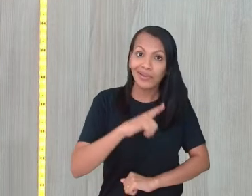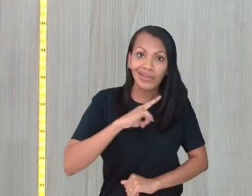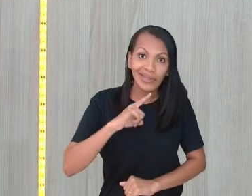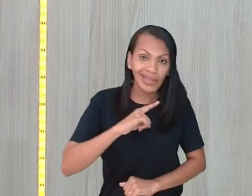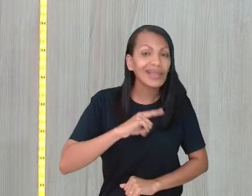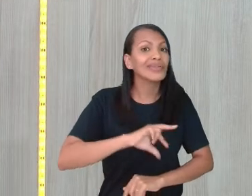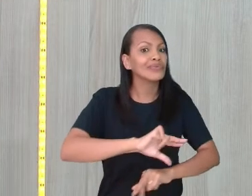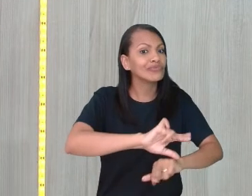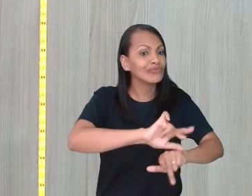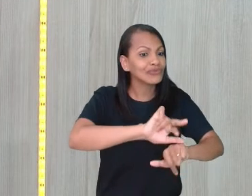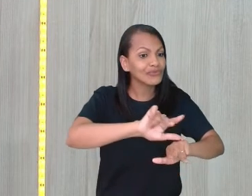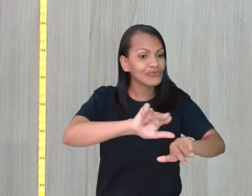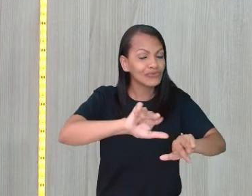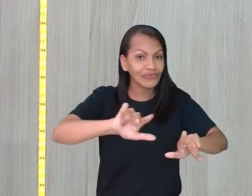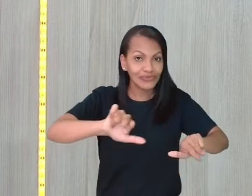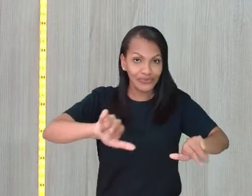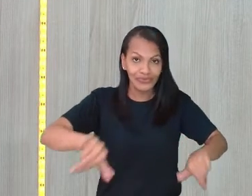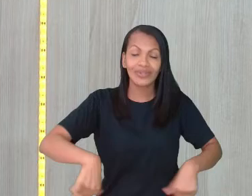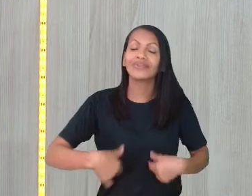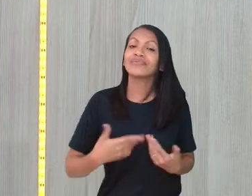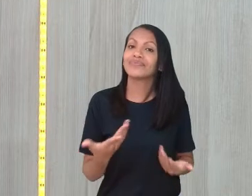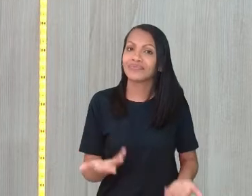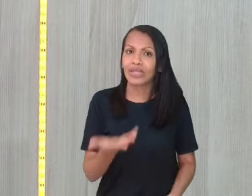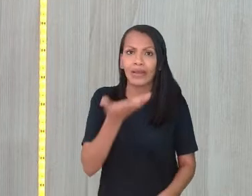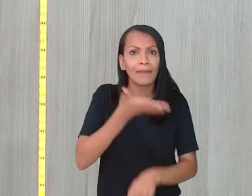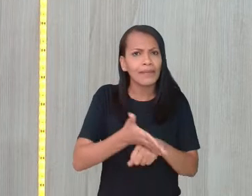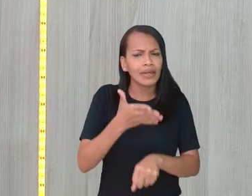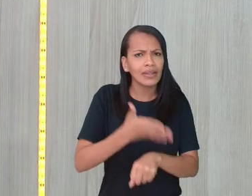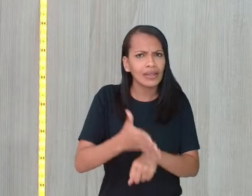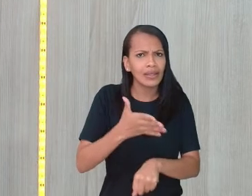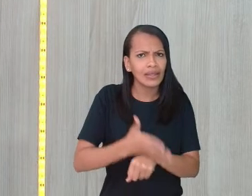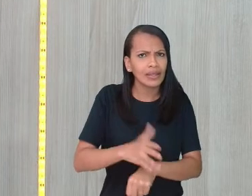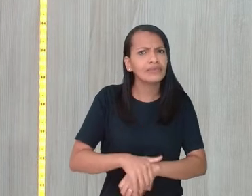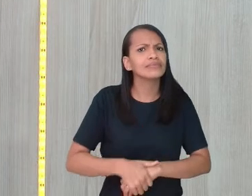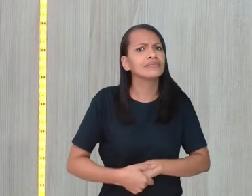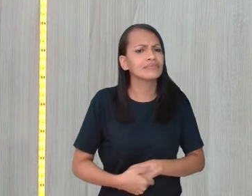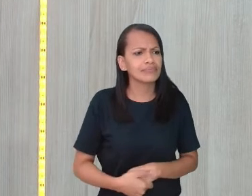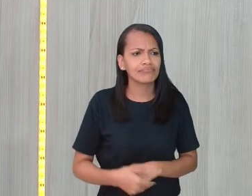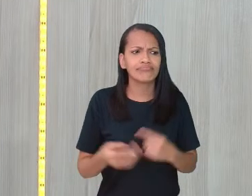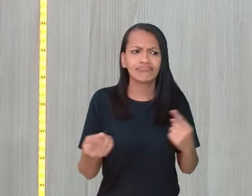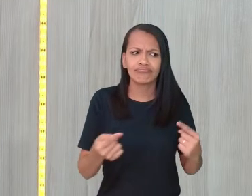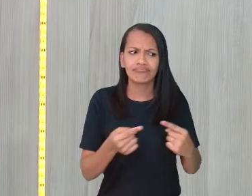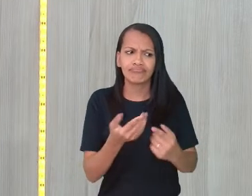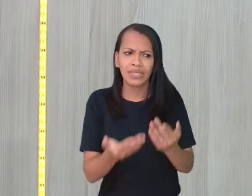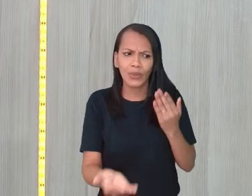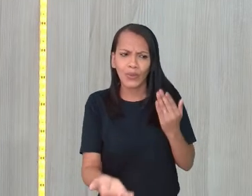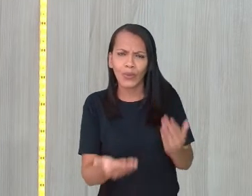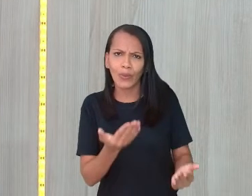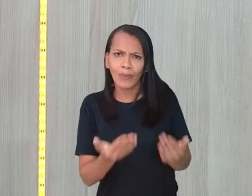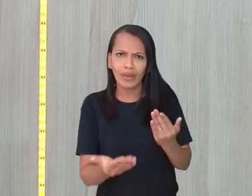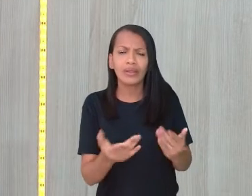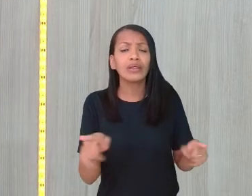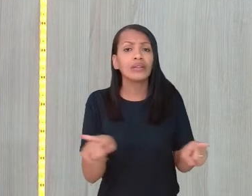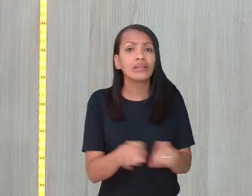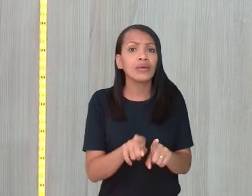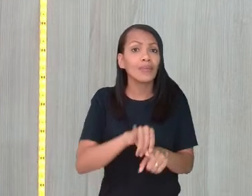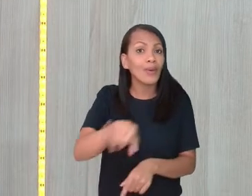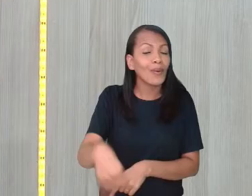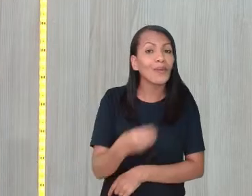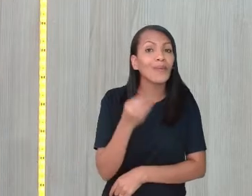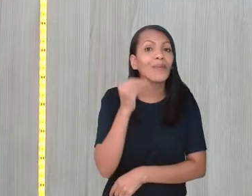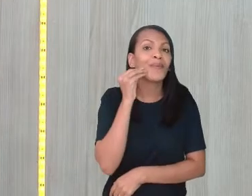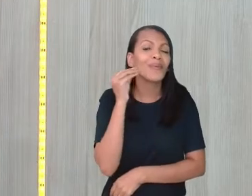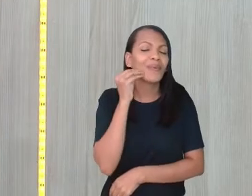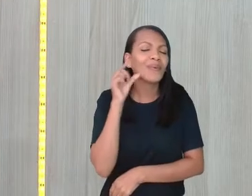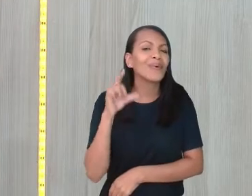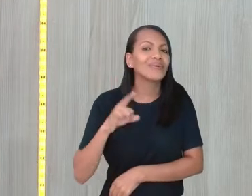né, em relação à quantidade de esportes praticados e em relação também às oportunidades que a gente